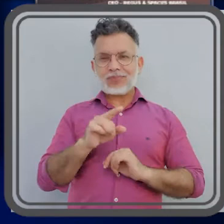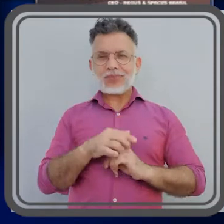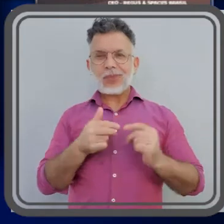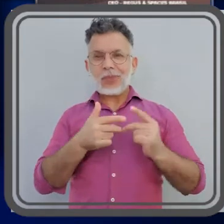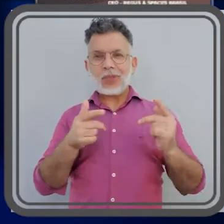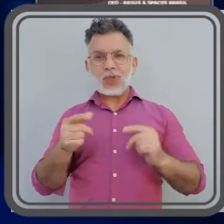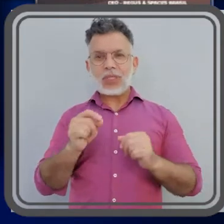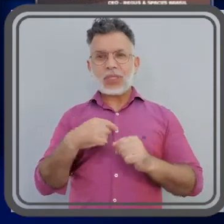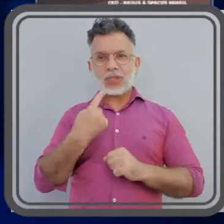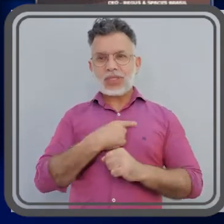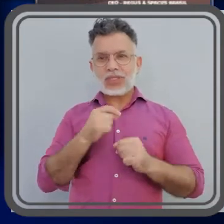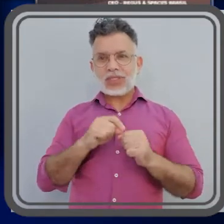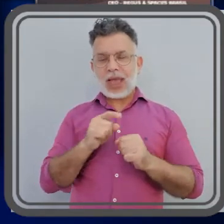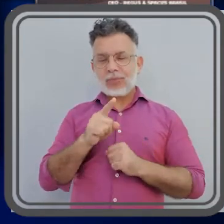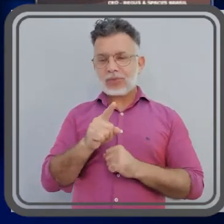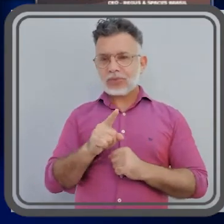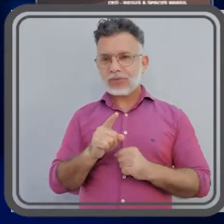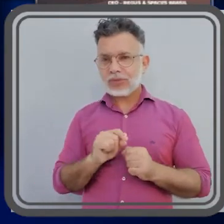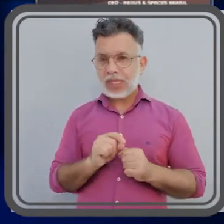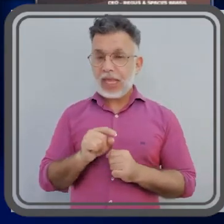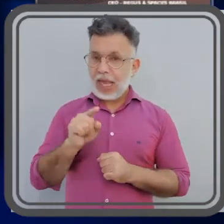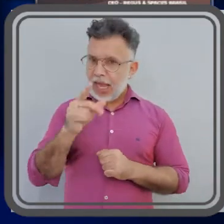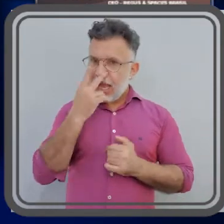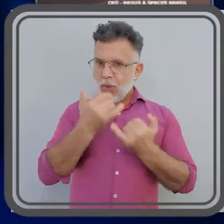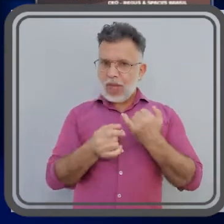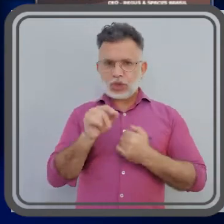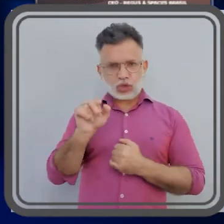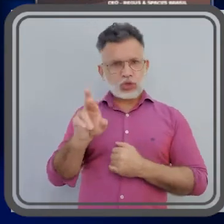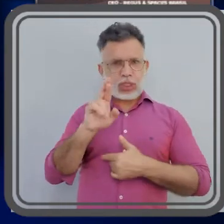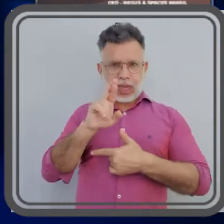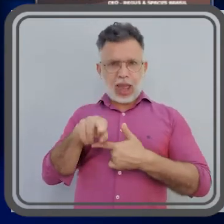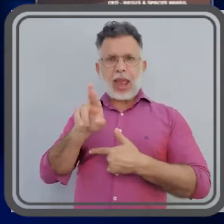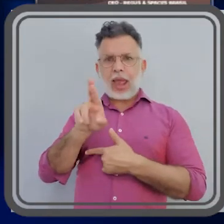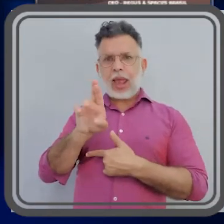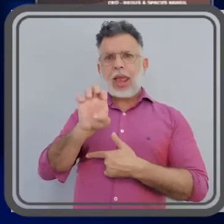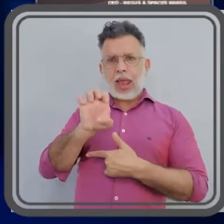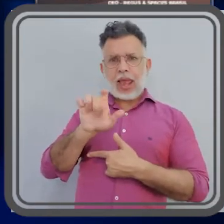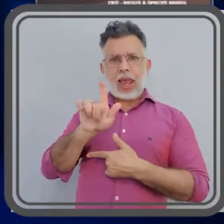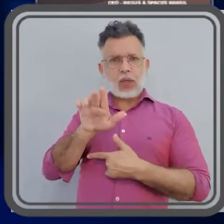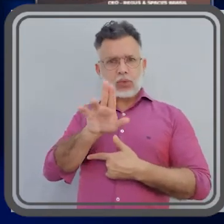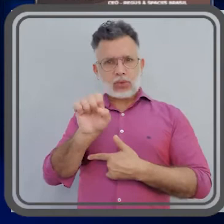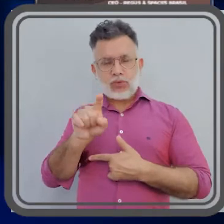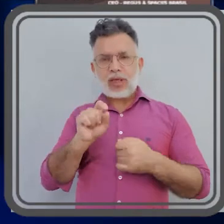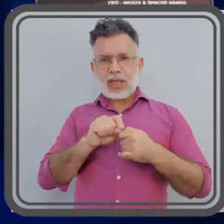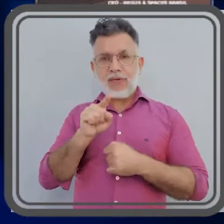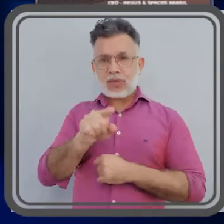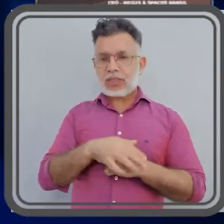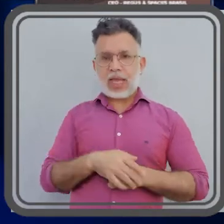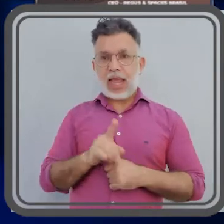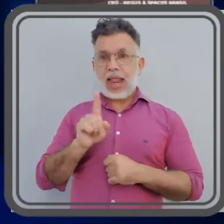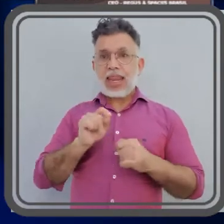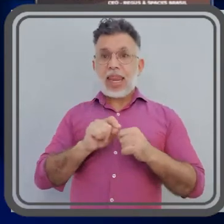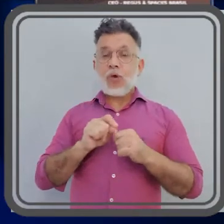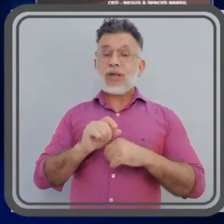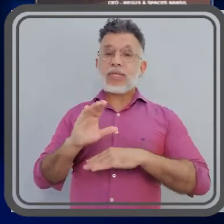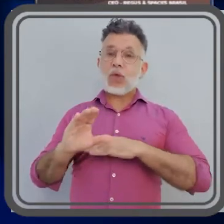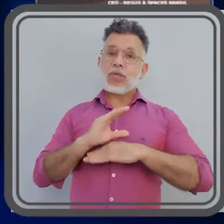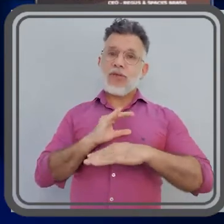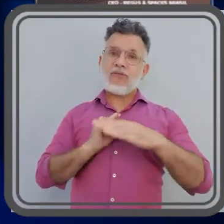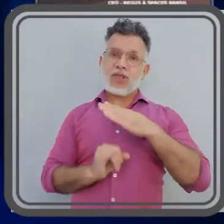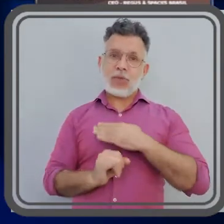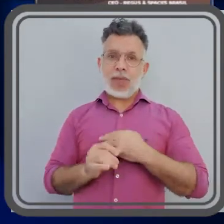a gente fez, Thiago, e acho que a Regus é uma empresa que faz isso daí, é você não fazer os